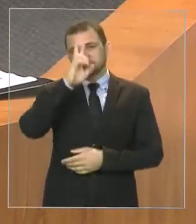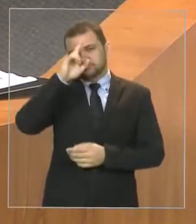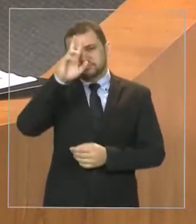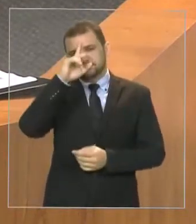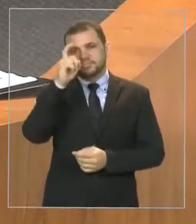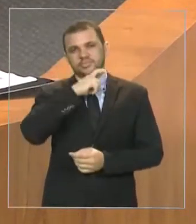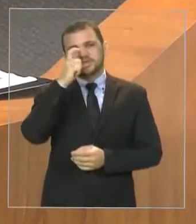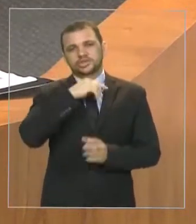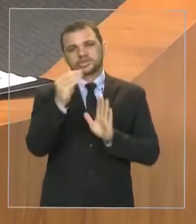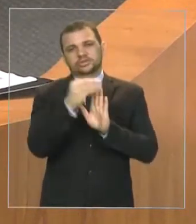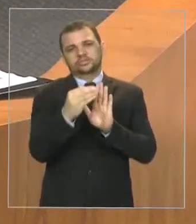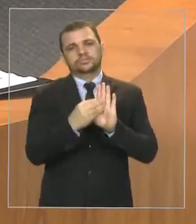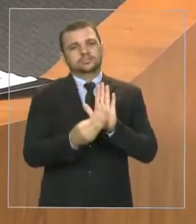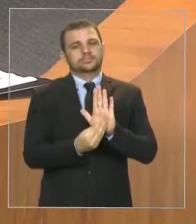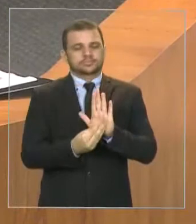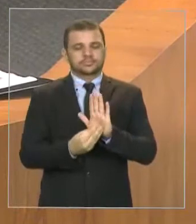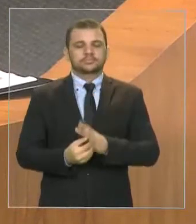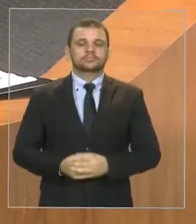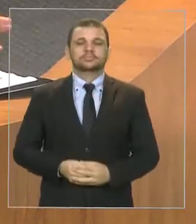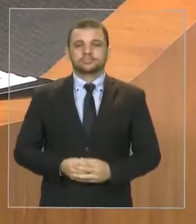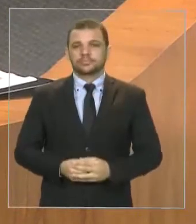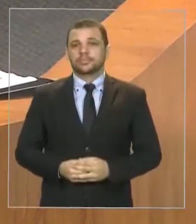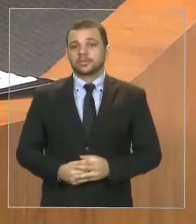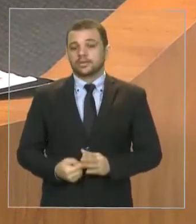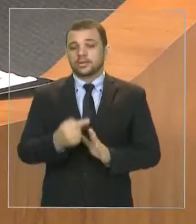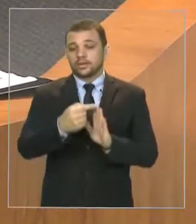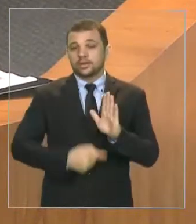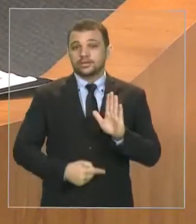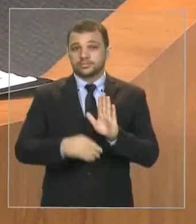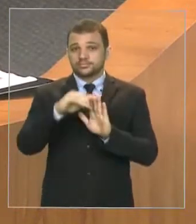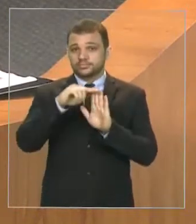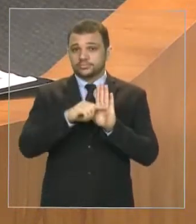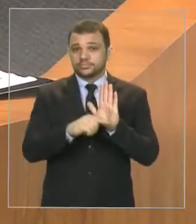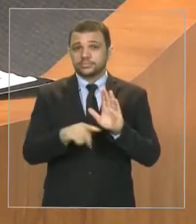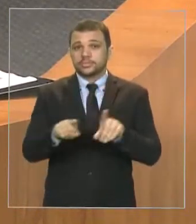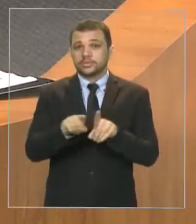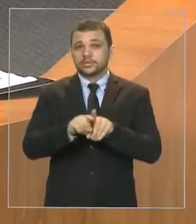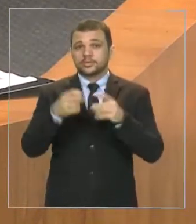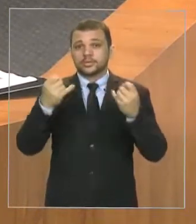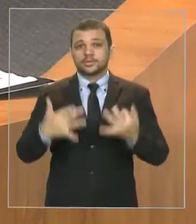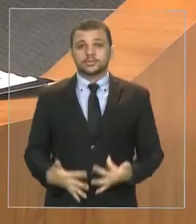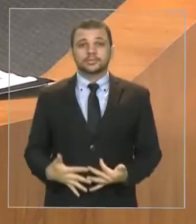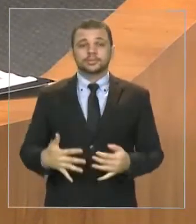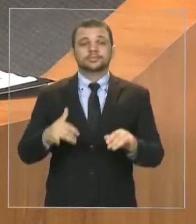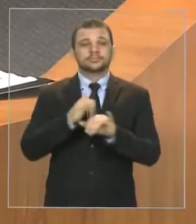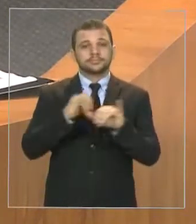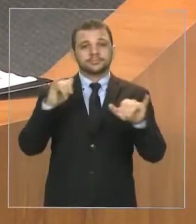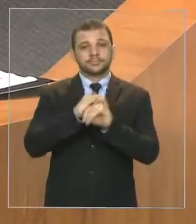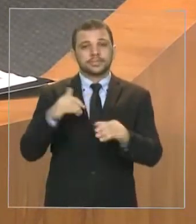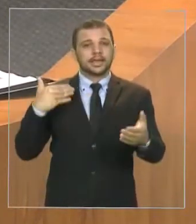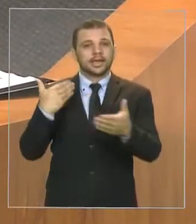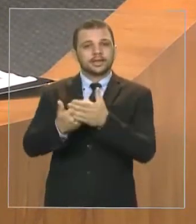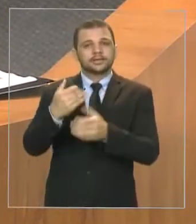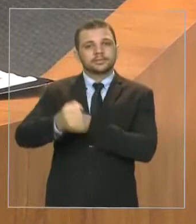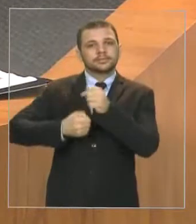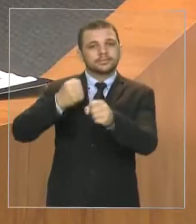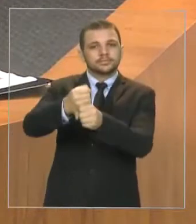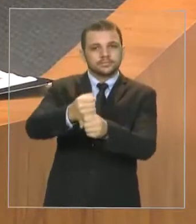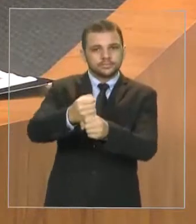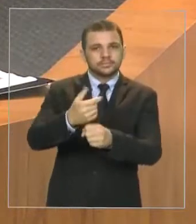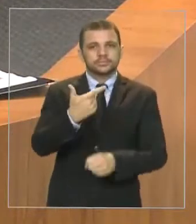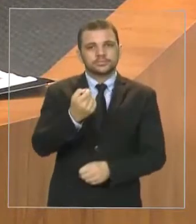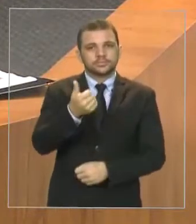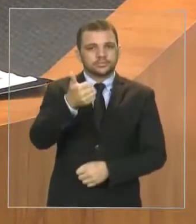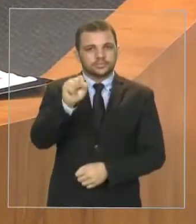Uma relação que inclusive atesta uma das campanhas que diz que até 2018 serão entregues 300